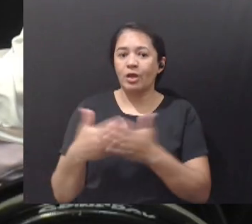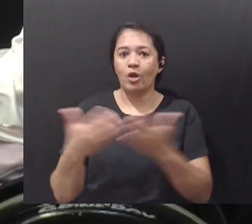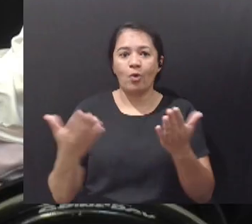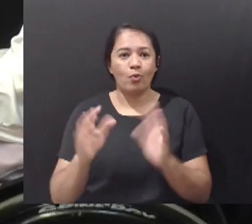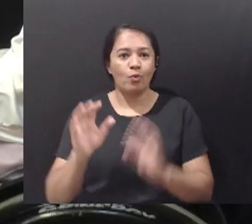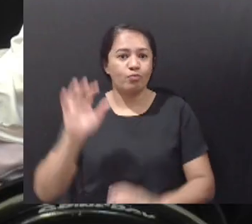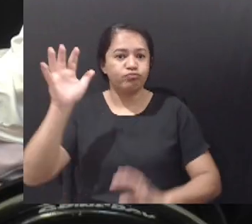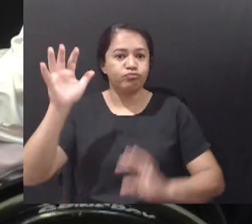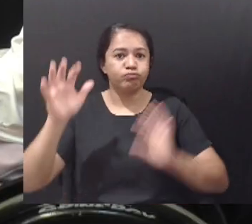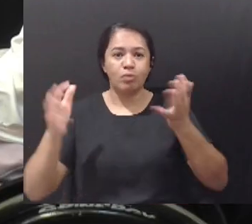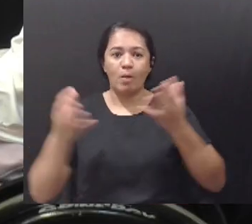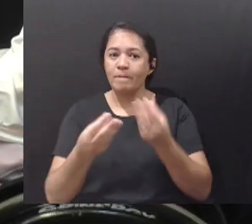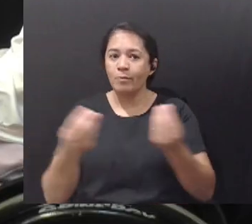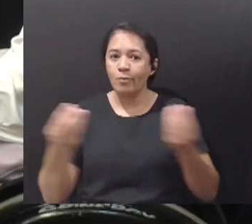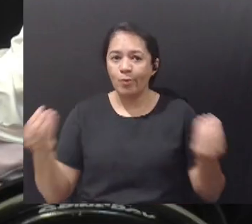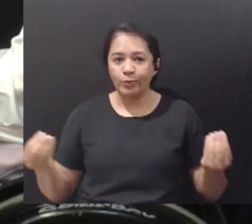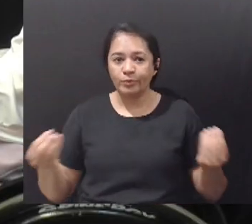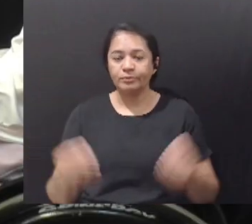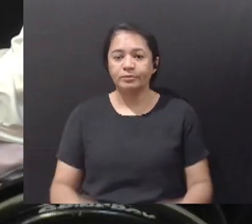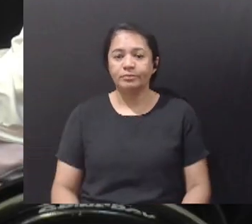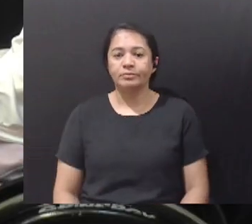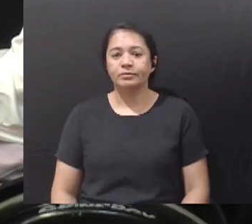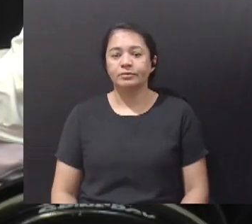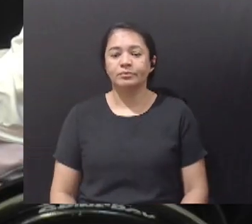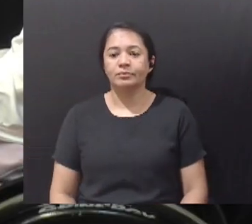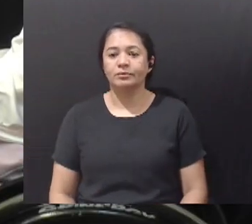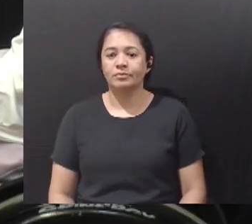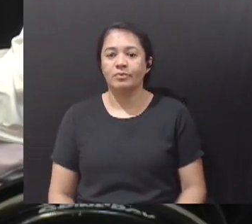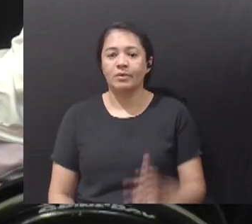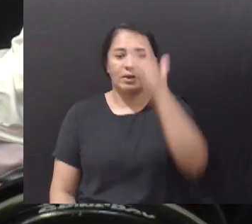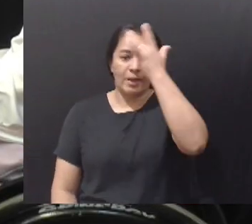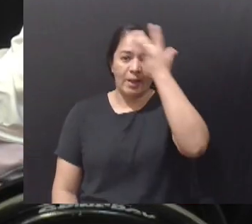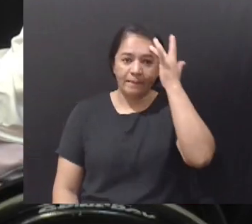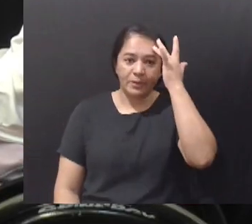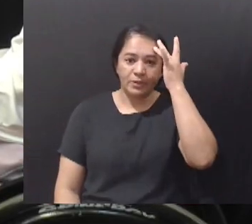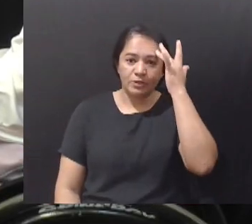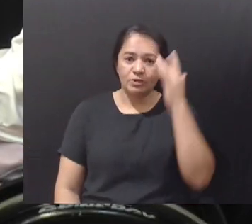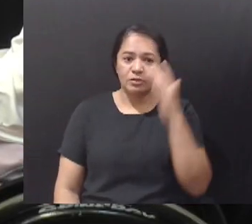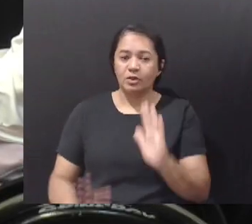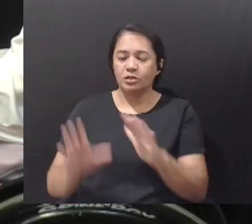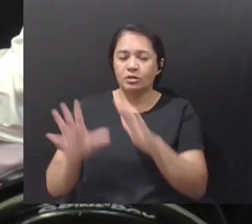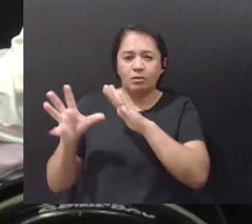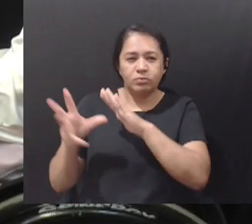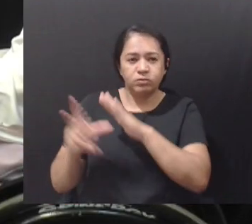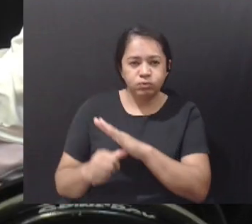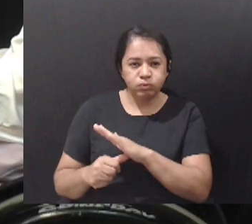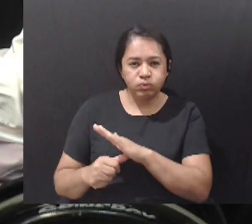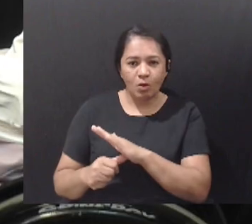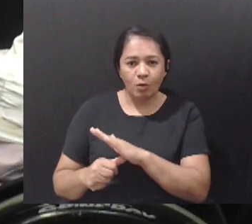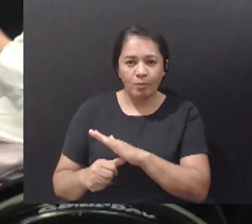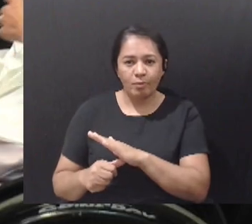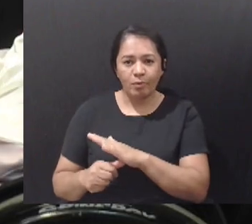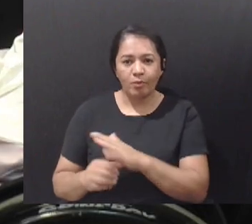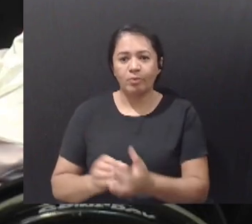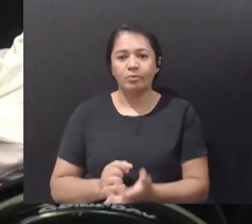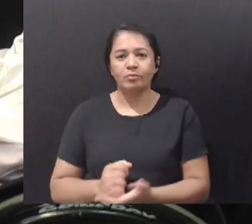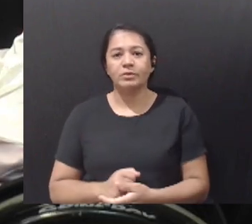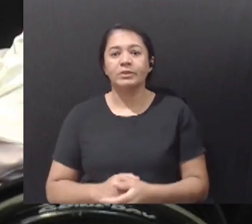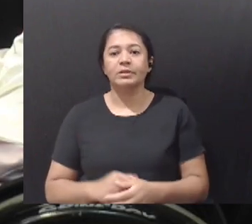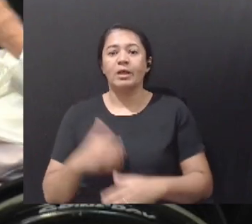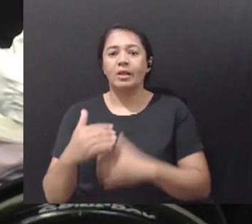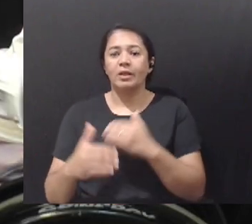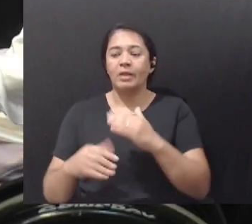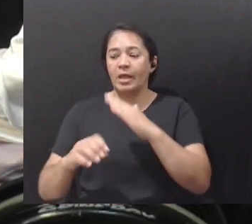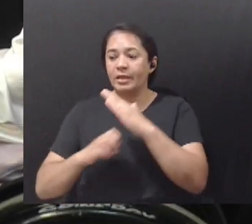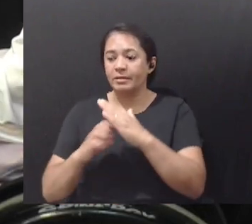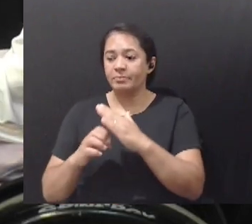muito. Então, quem tinha passagem por roubo de carga, essas coisas, as empresas, que depois os receptadores, na